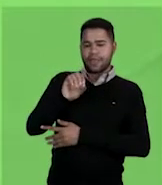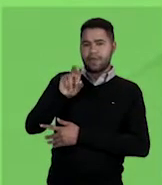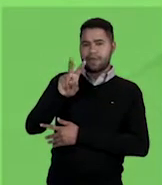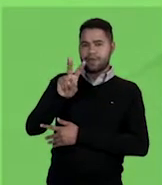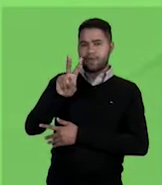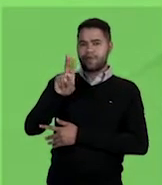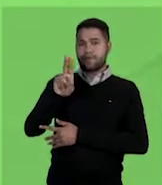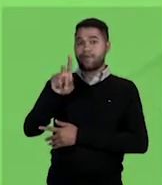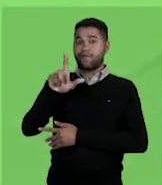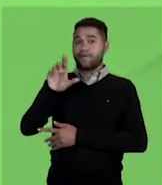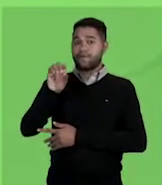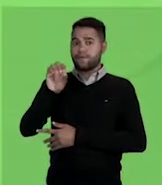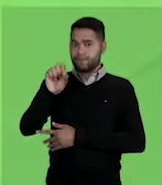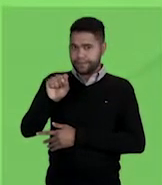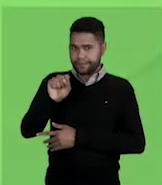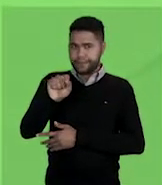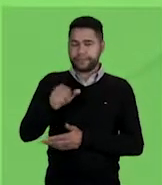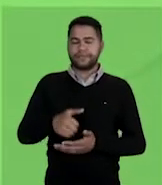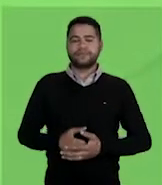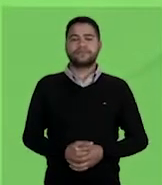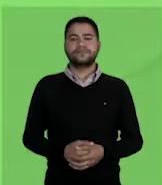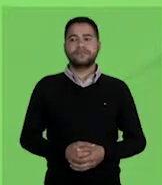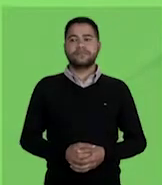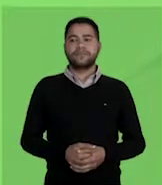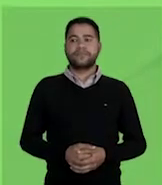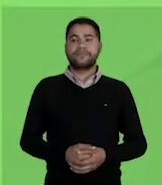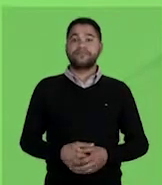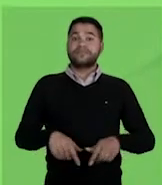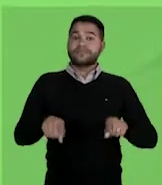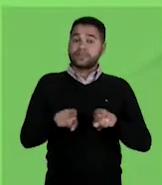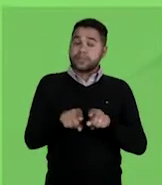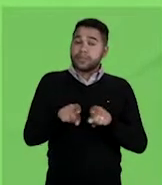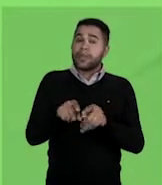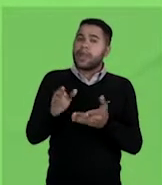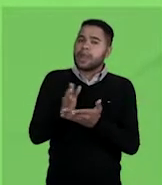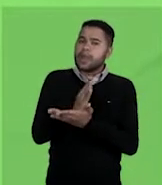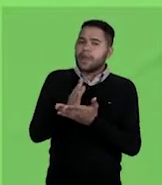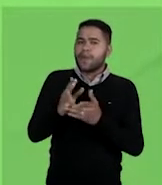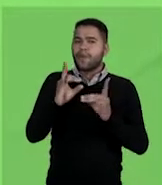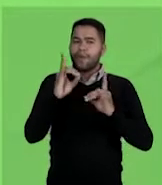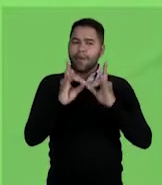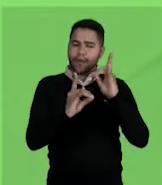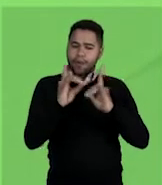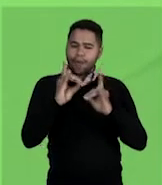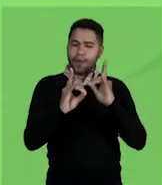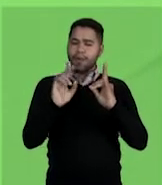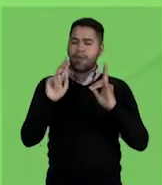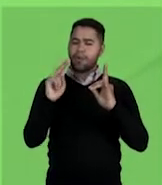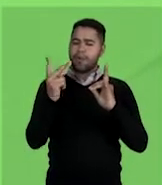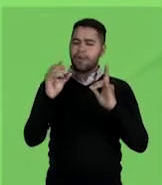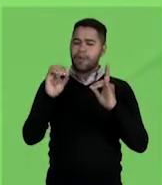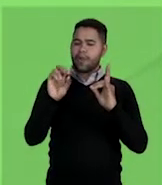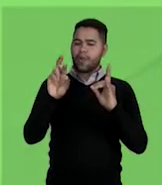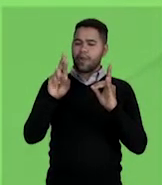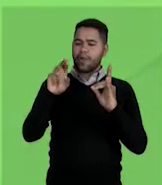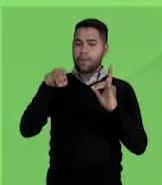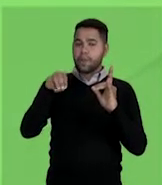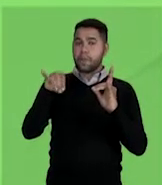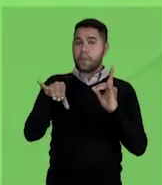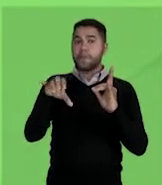célula do sistema reprodutor feminino, e também alguns hormônios que regulam o surgimento